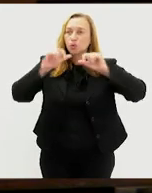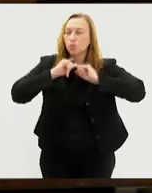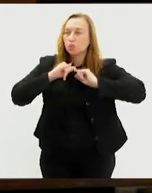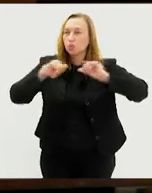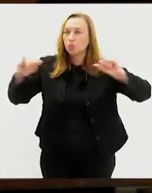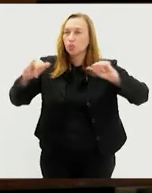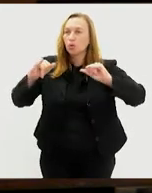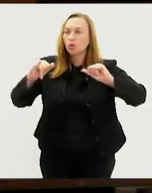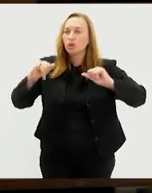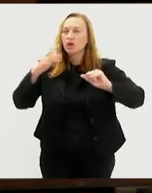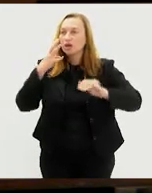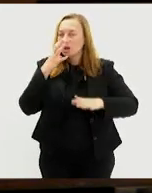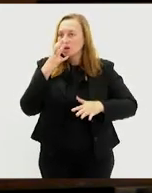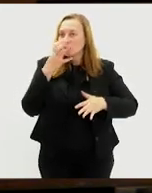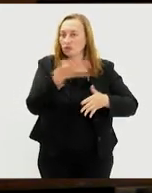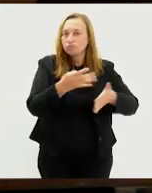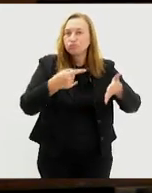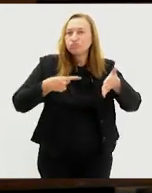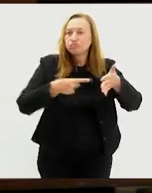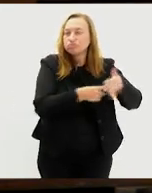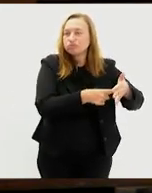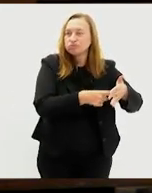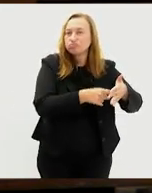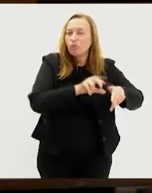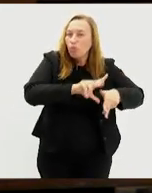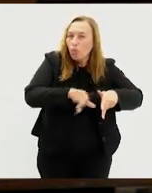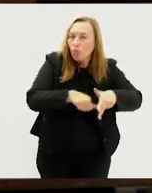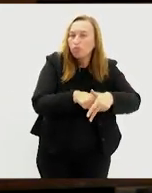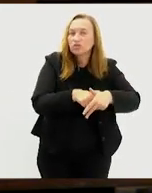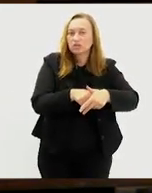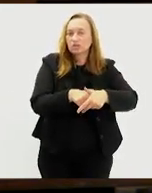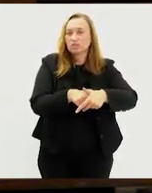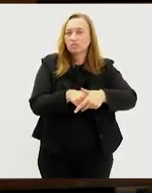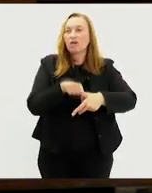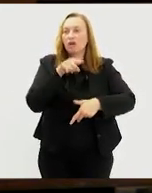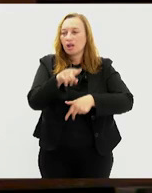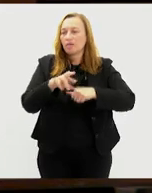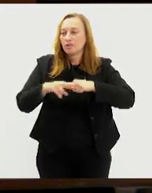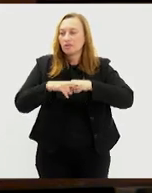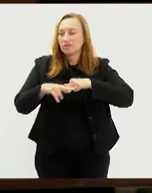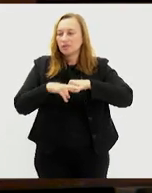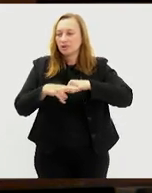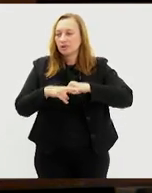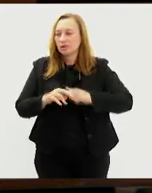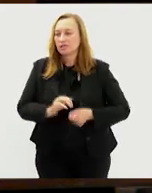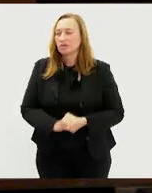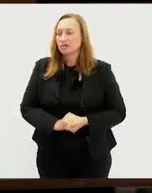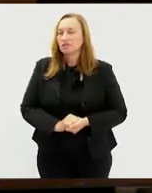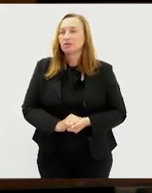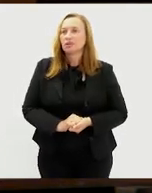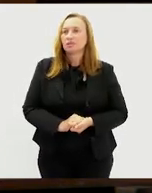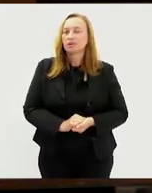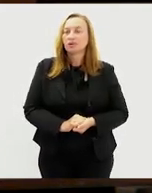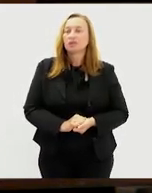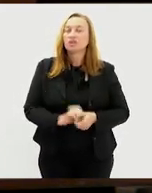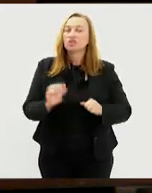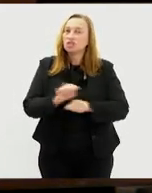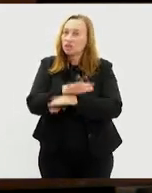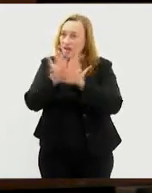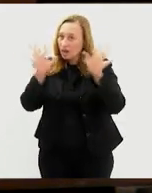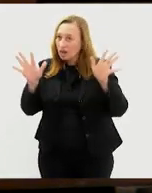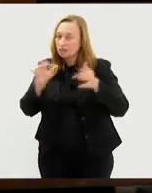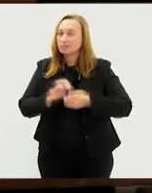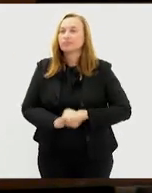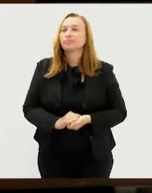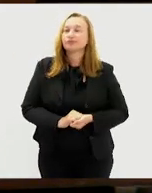mais uma farra da corrupção que corre solto em Bel n e eu quero aqui deixar claro